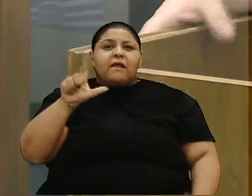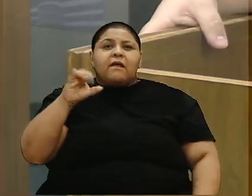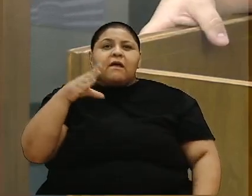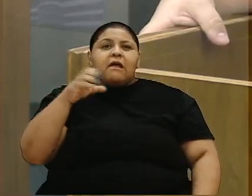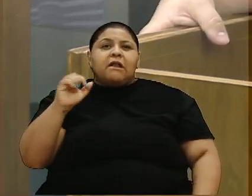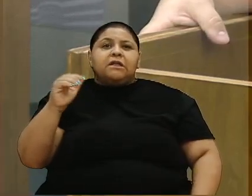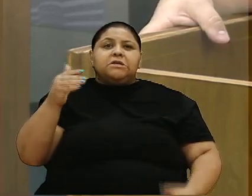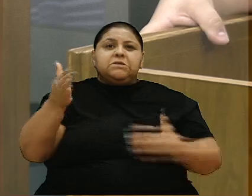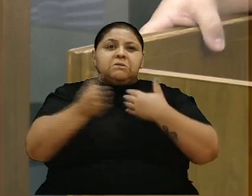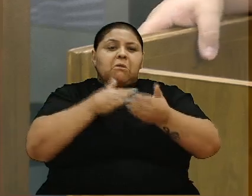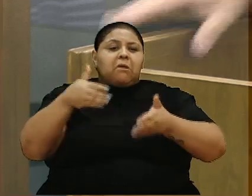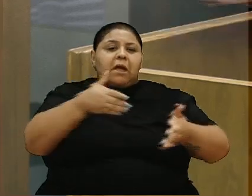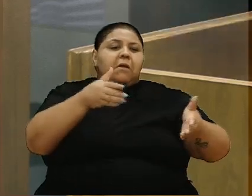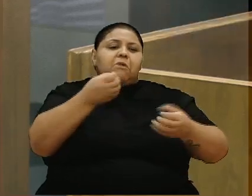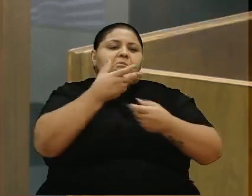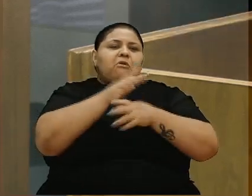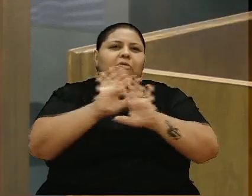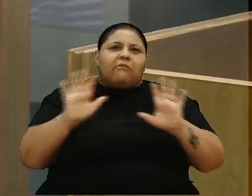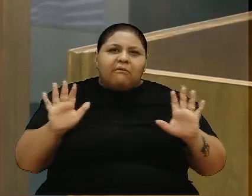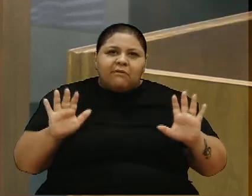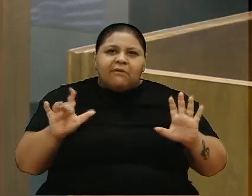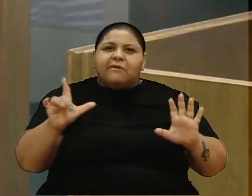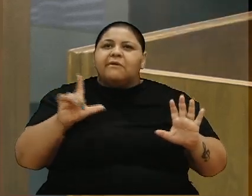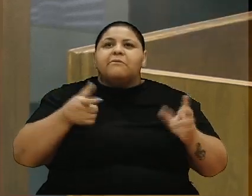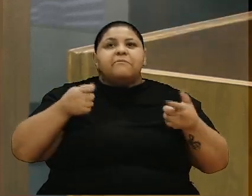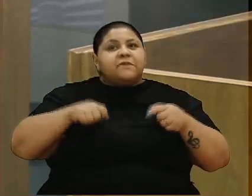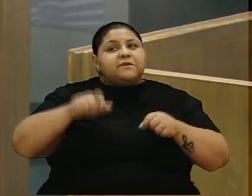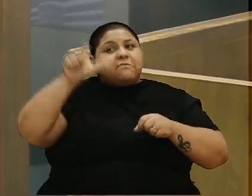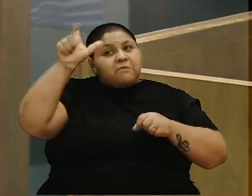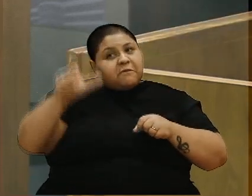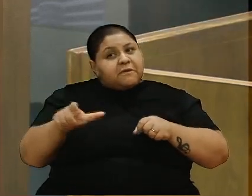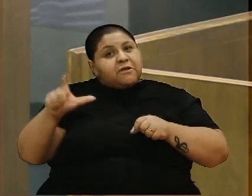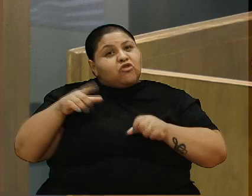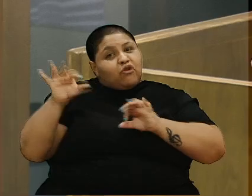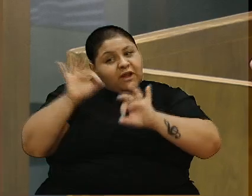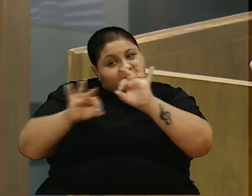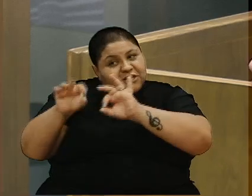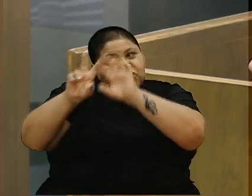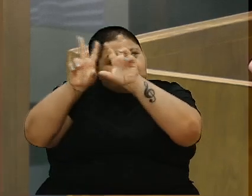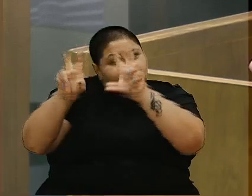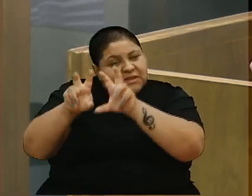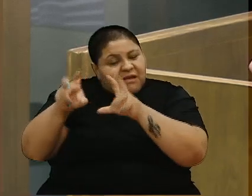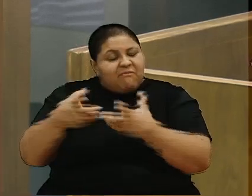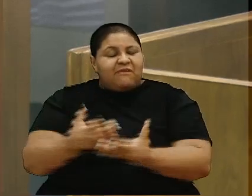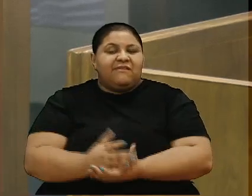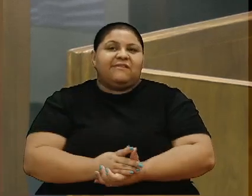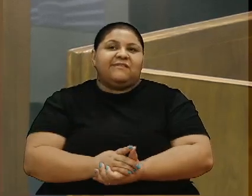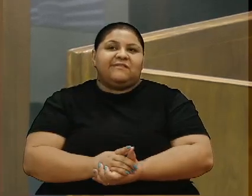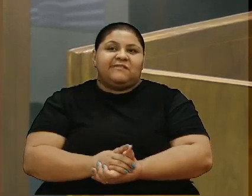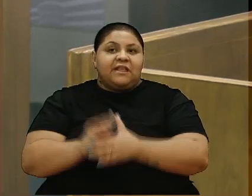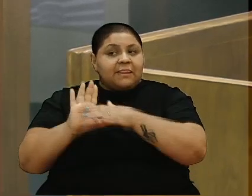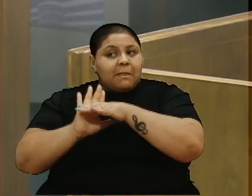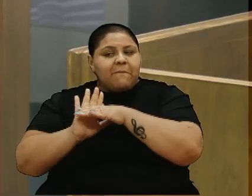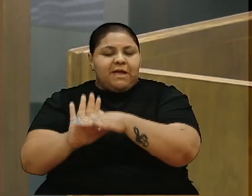caminho serve. Então, nós precisamos ter alguém que norteie esse tema, o tema da